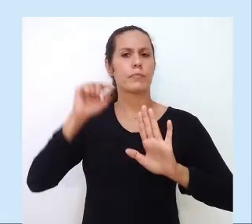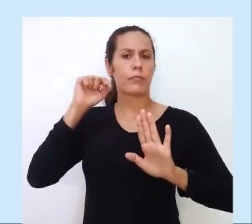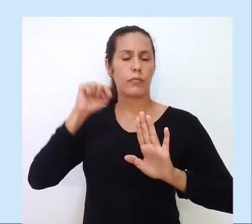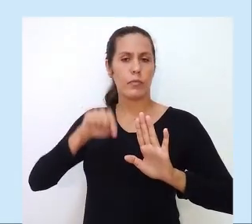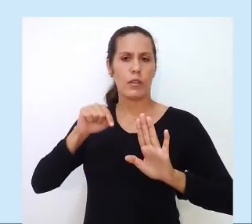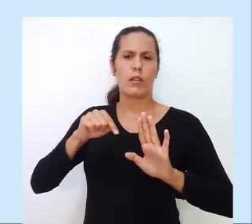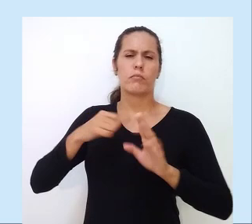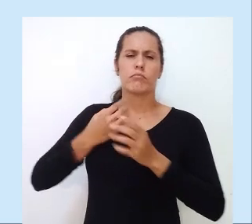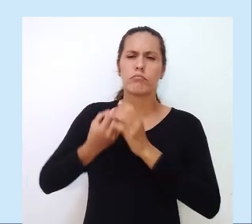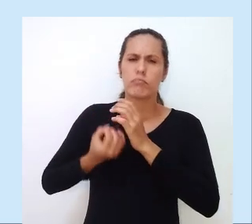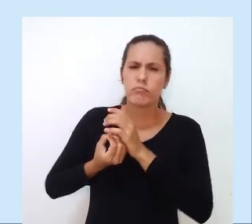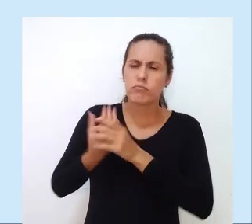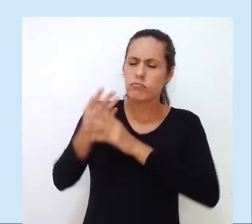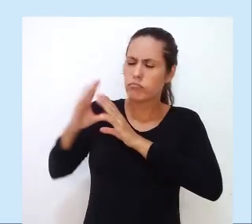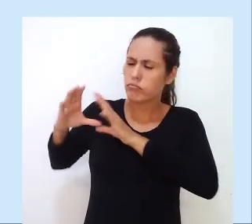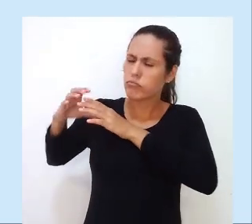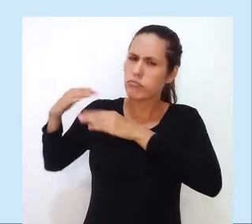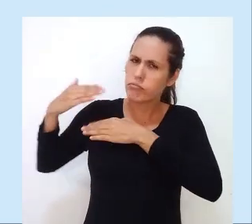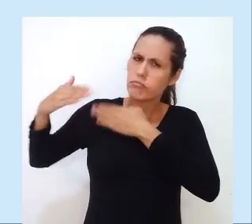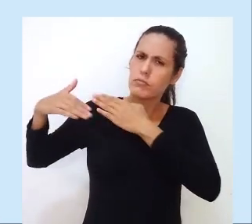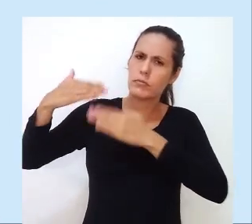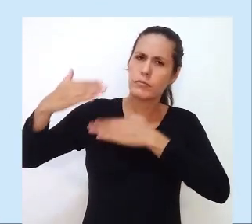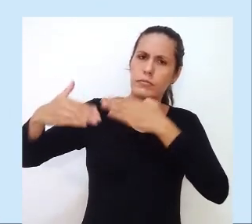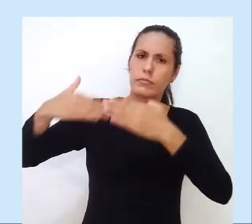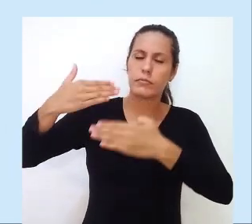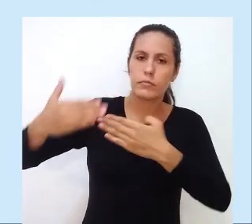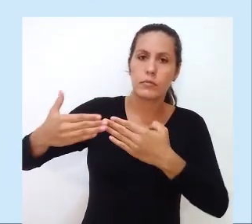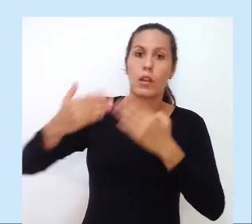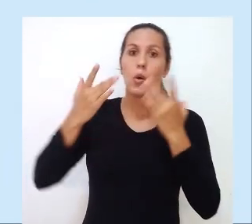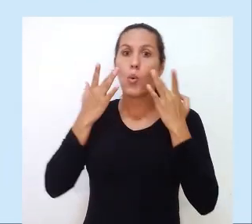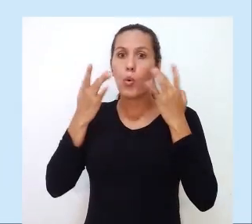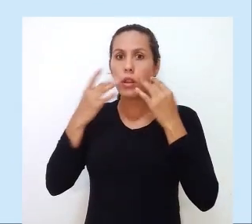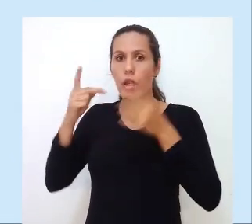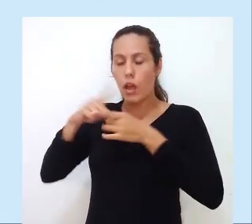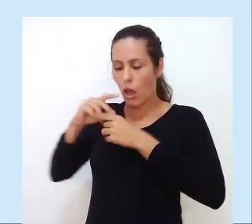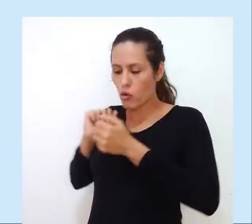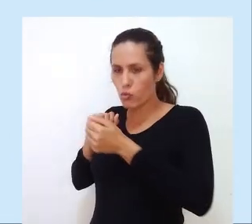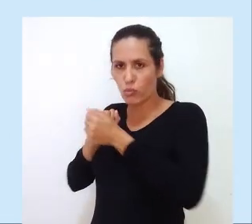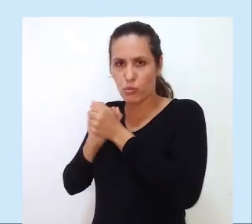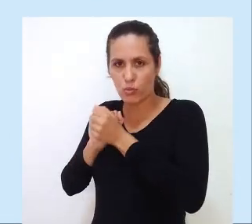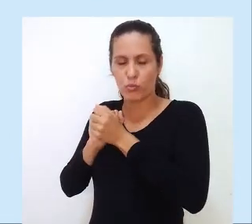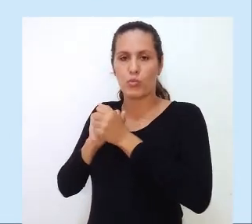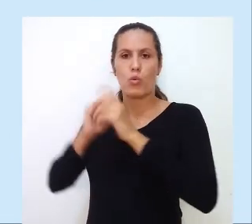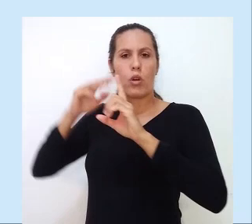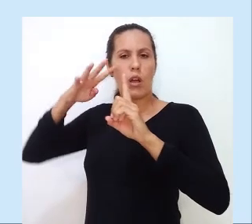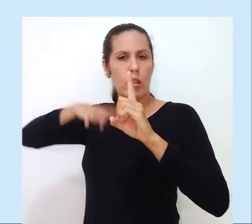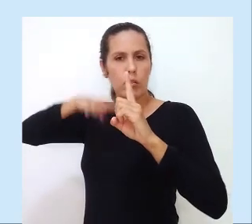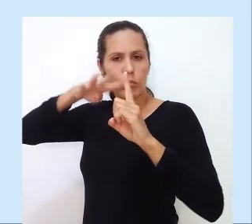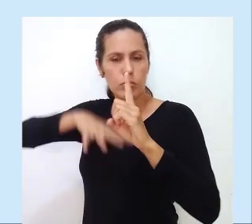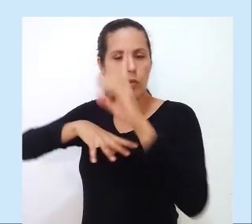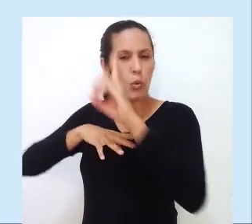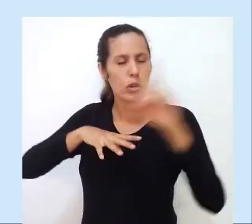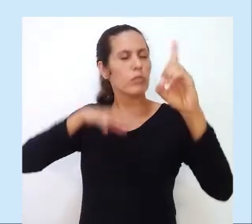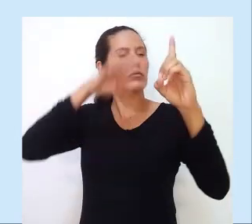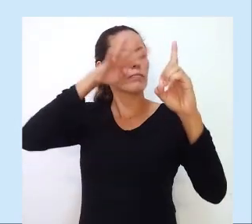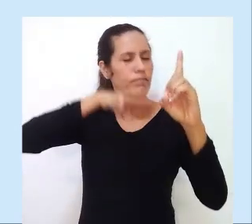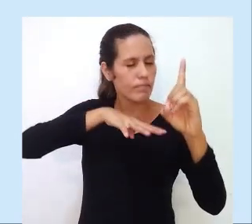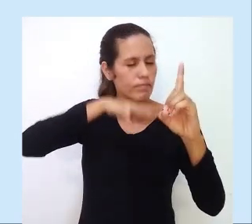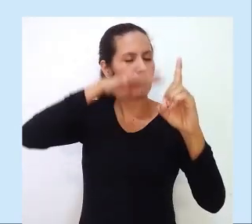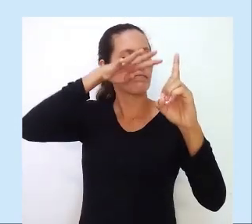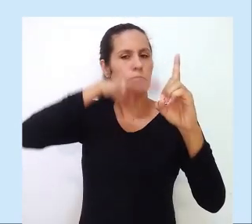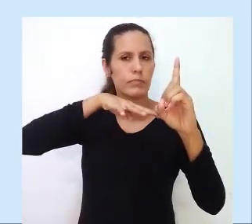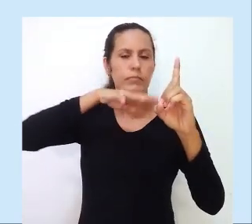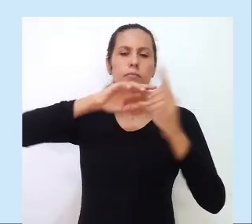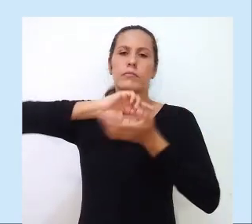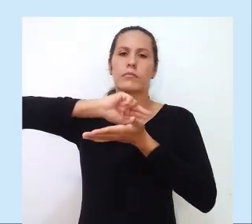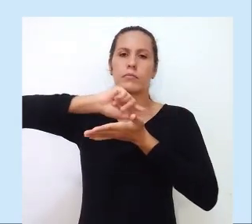já acompanha o ser humano em seus cultos aos deuses, em seus rituais sagrados. Mas a partir